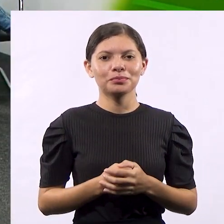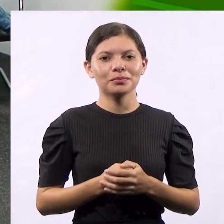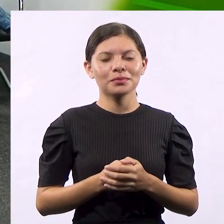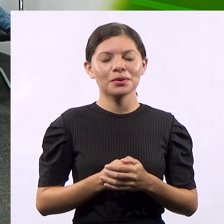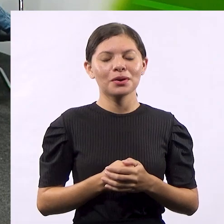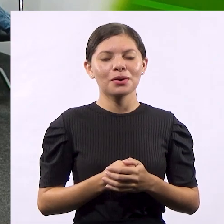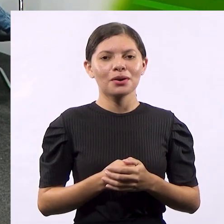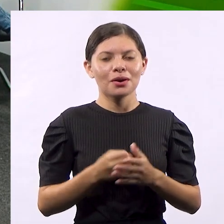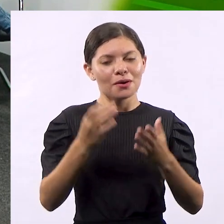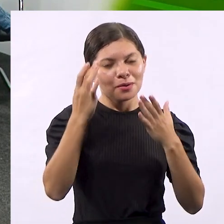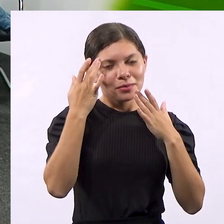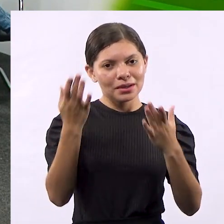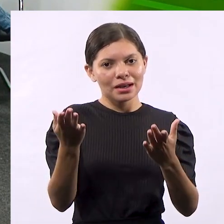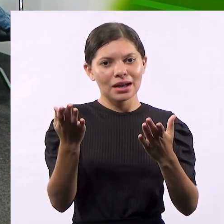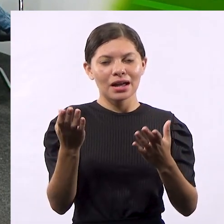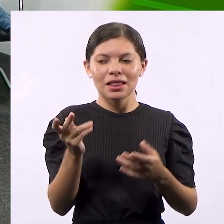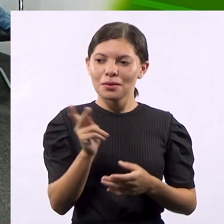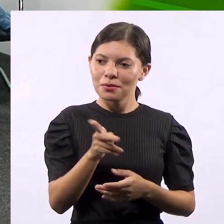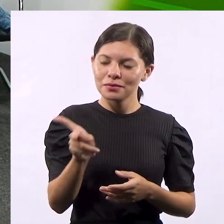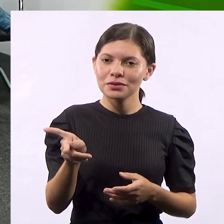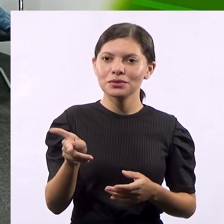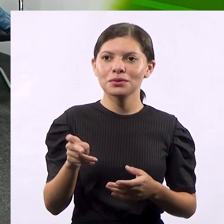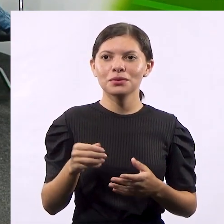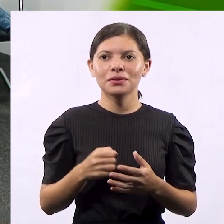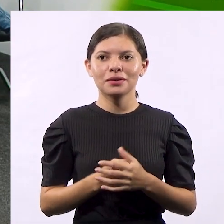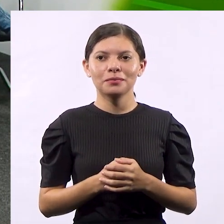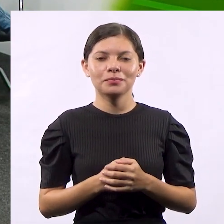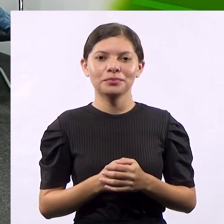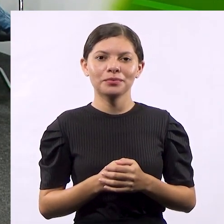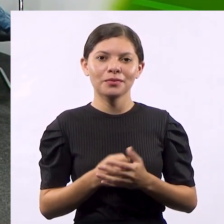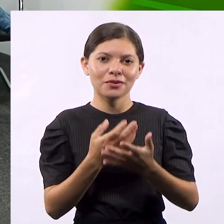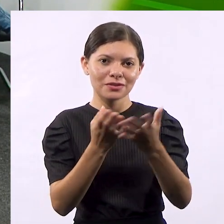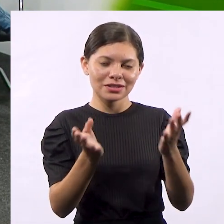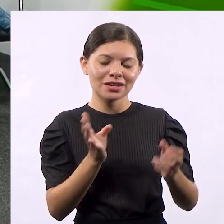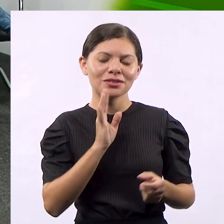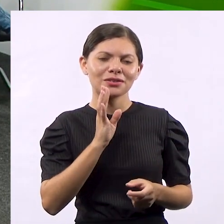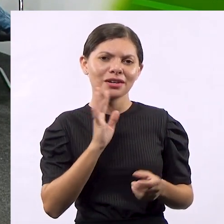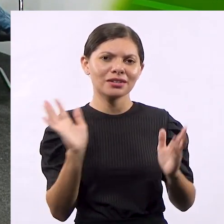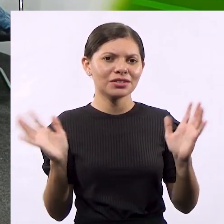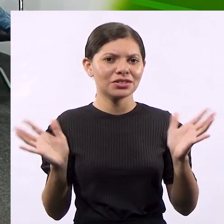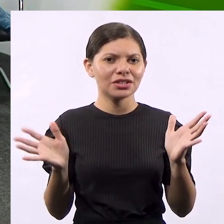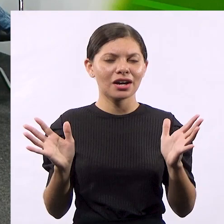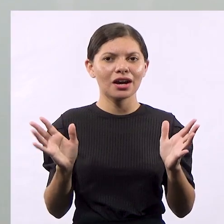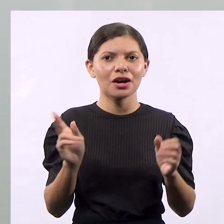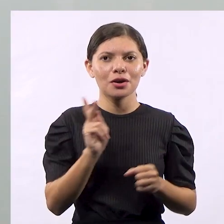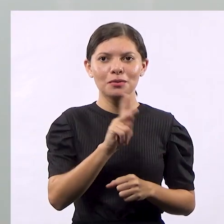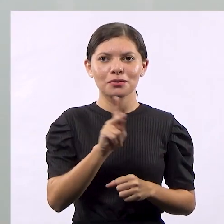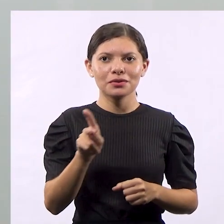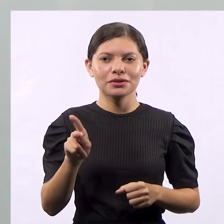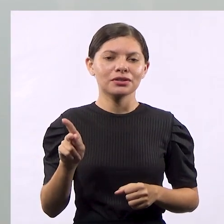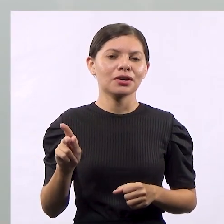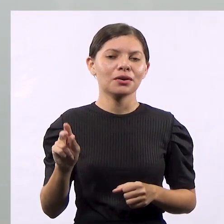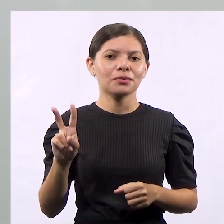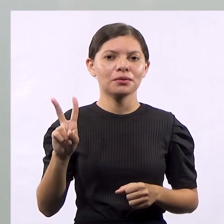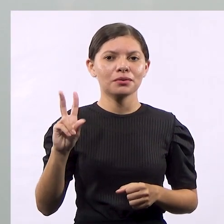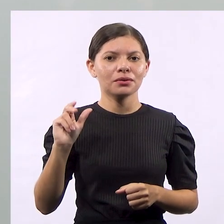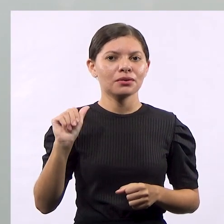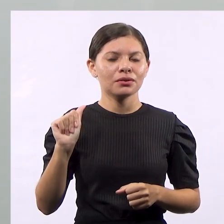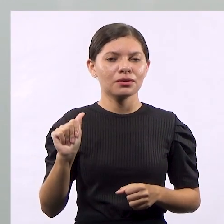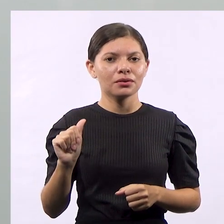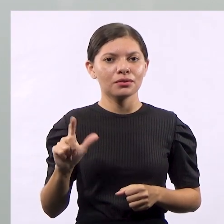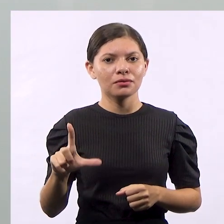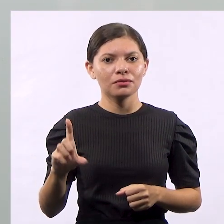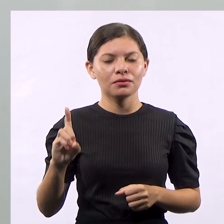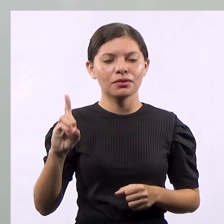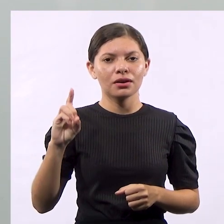Obrigado também, professora Andréia, pela oportunidade. Vocês já me conhecem, mas não custa relembrar. Eu sou o professor Valderson Amaro, da disciplina